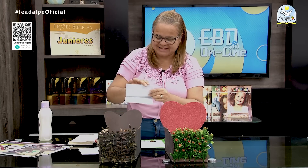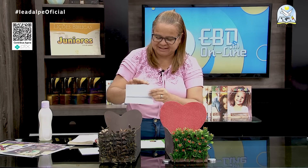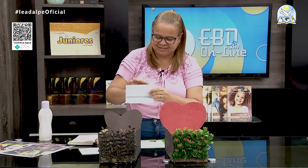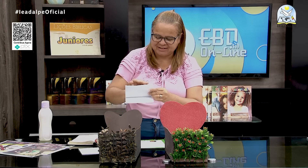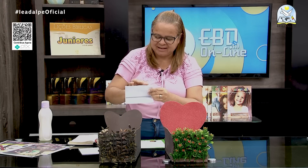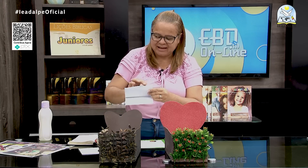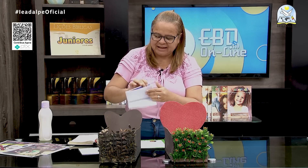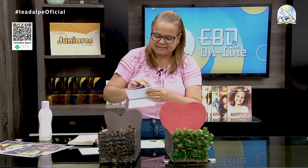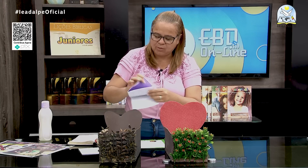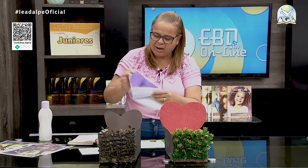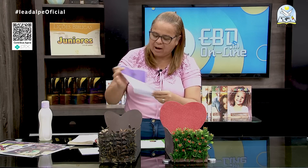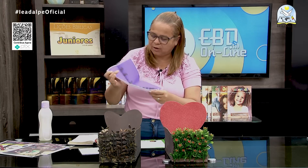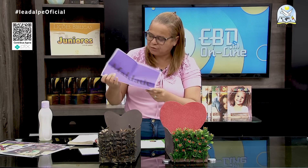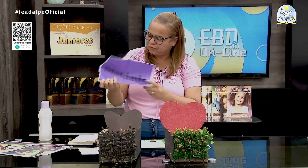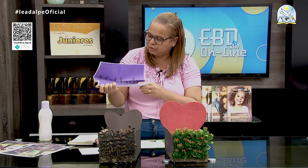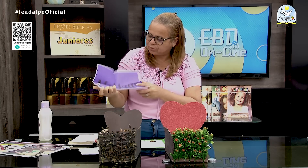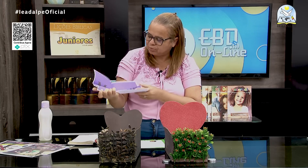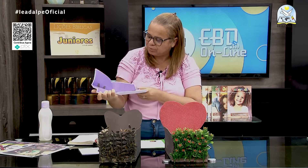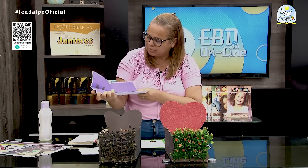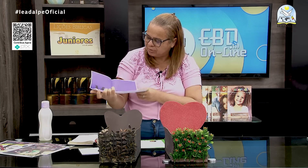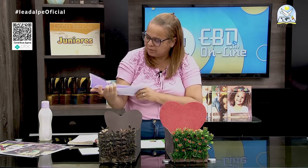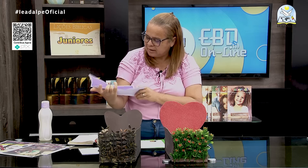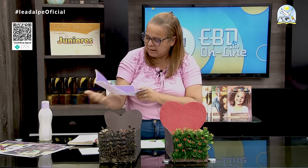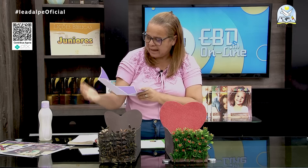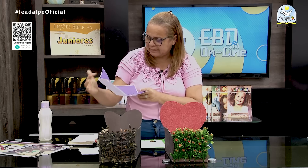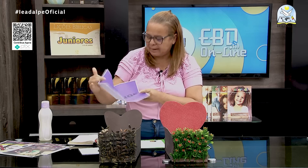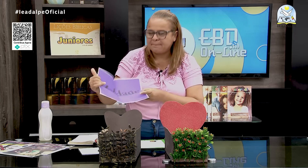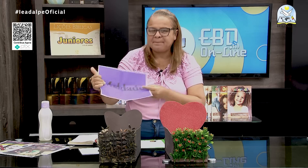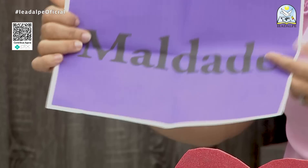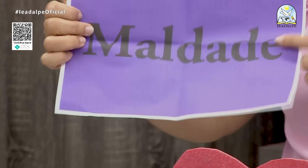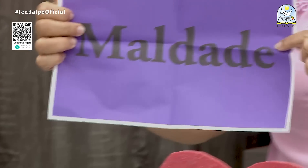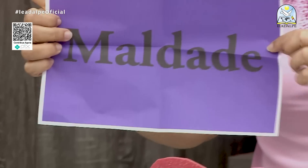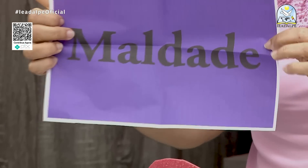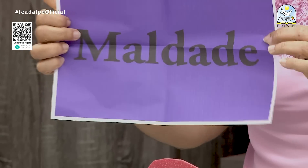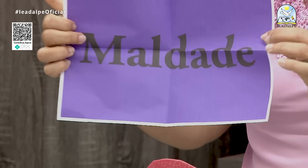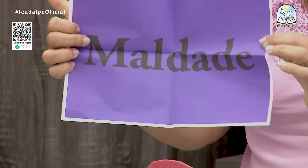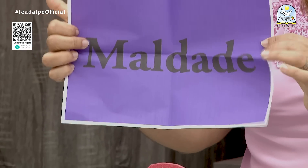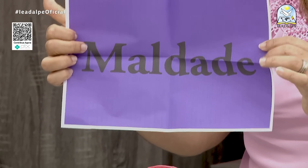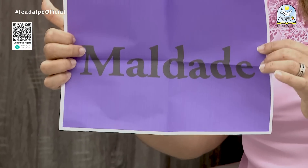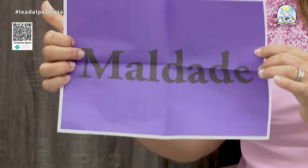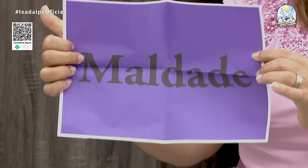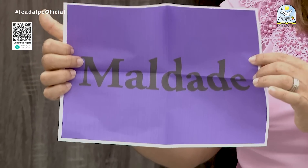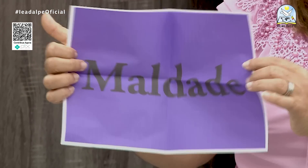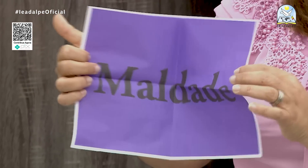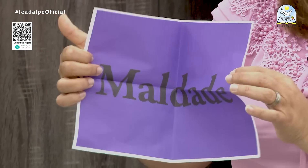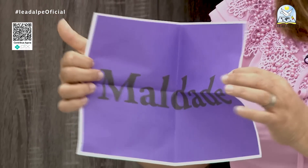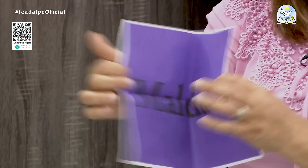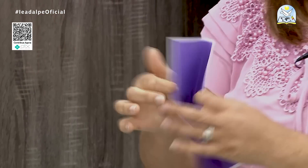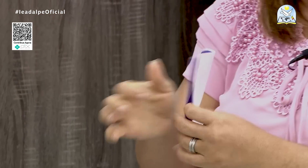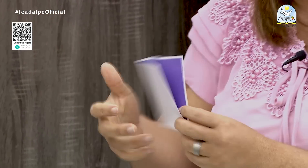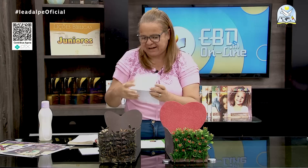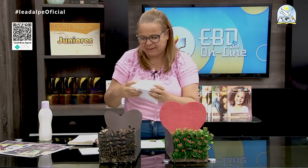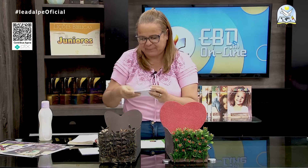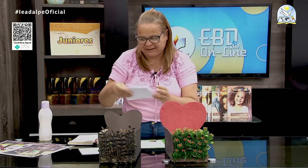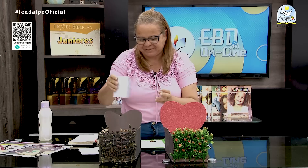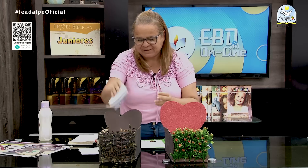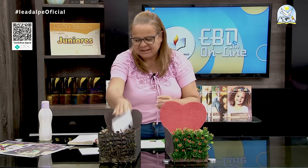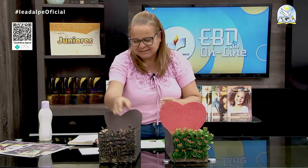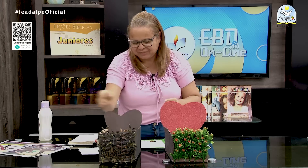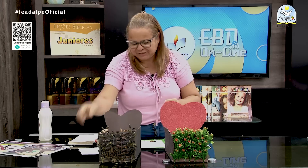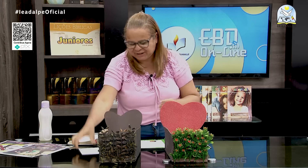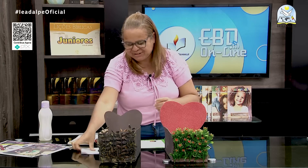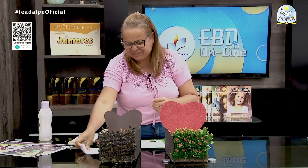Tá certo então qual outro fruto aqui maldade eita nossa professor não vale a pena